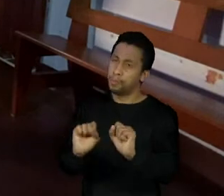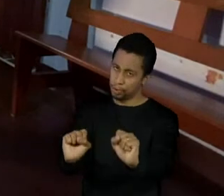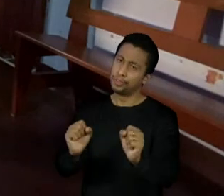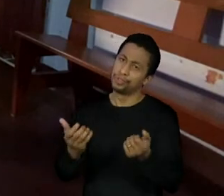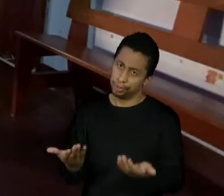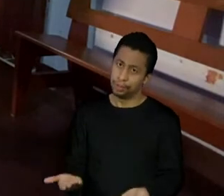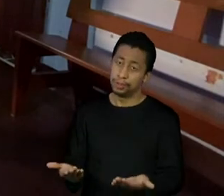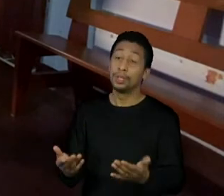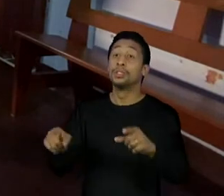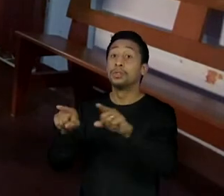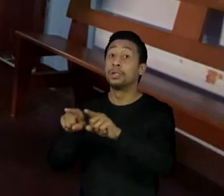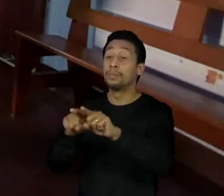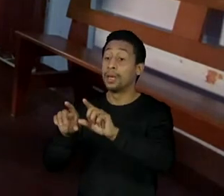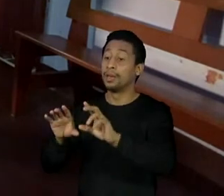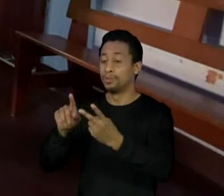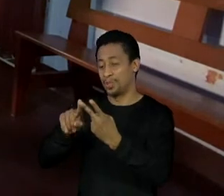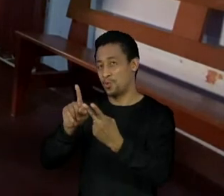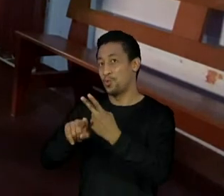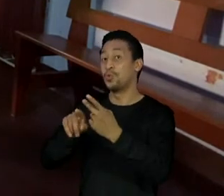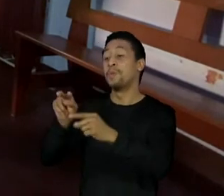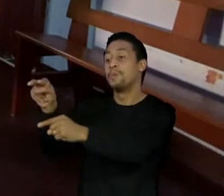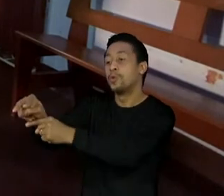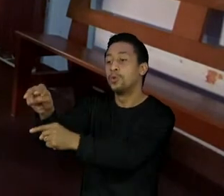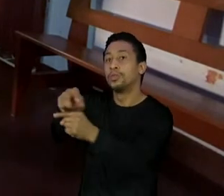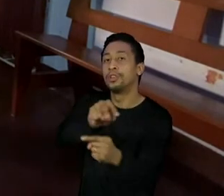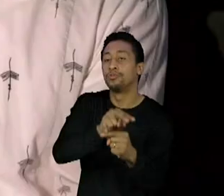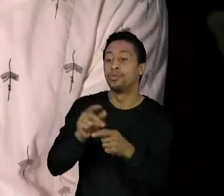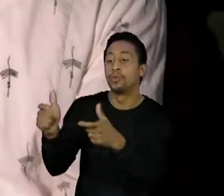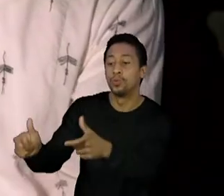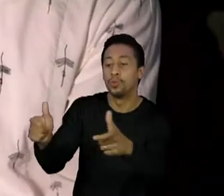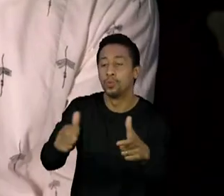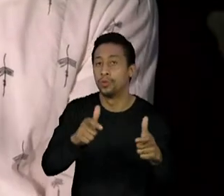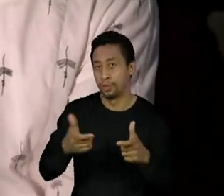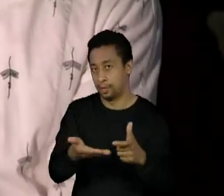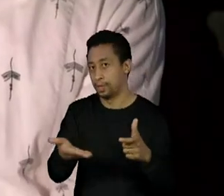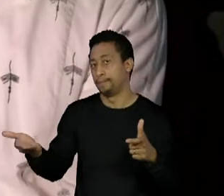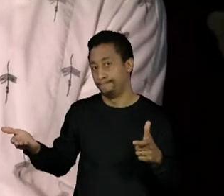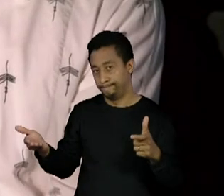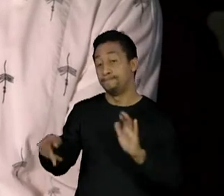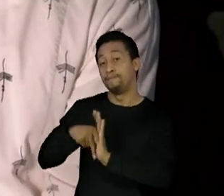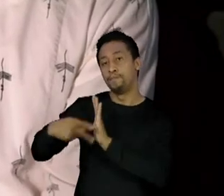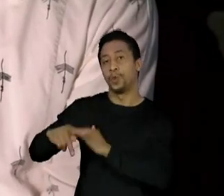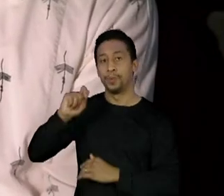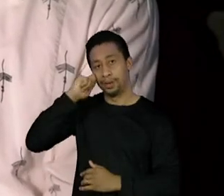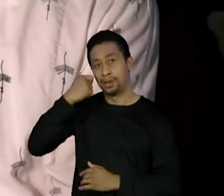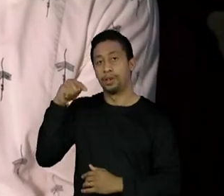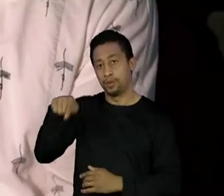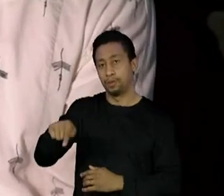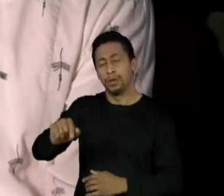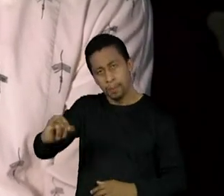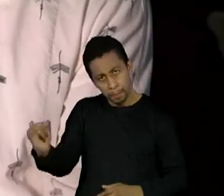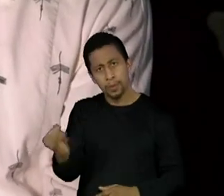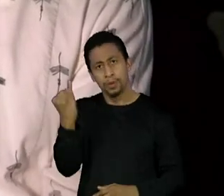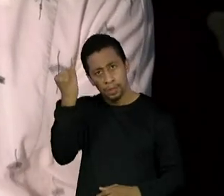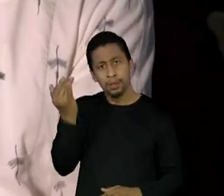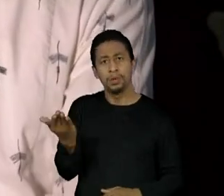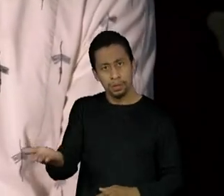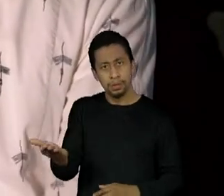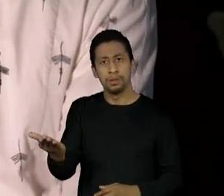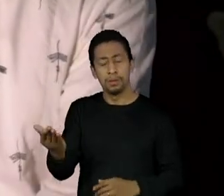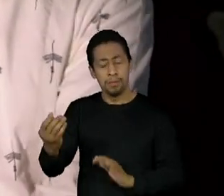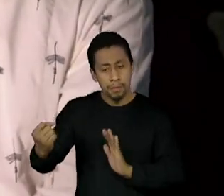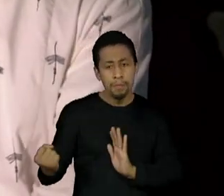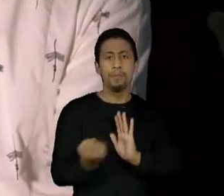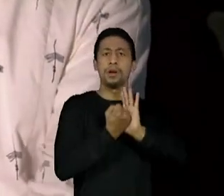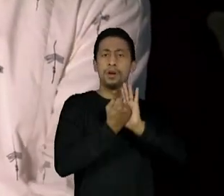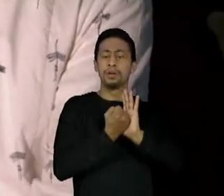é a proteção desses territórios, desses lugares. Reconhecer, então, que esses territórios são importantes marcos